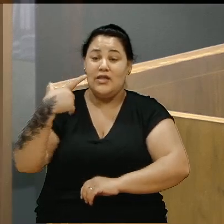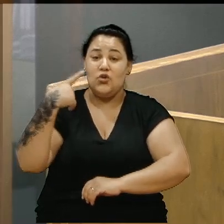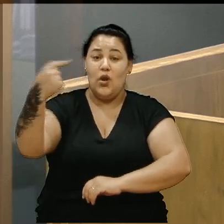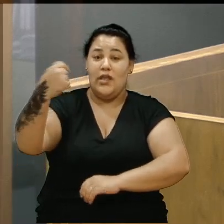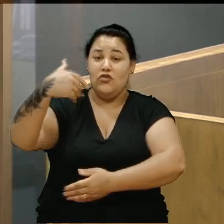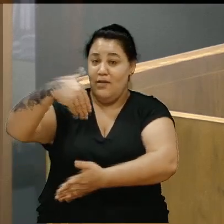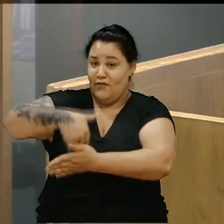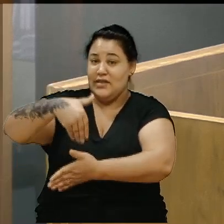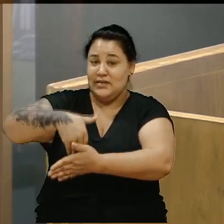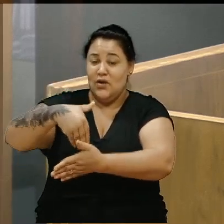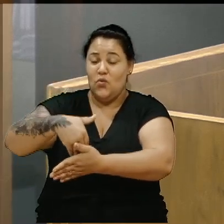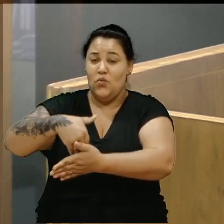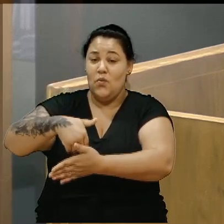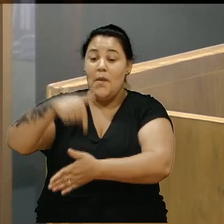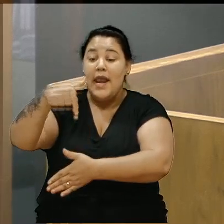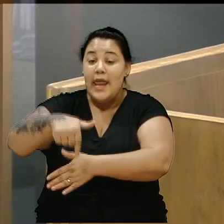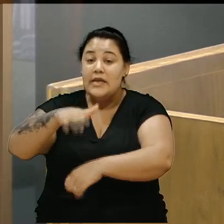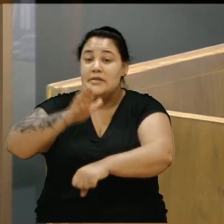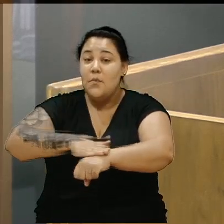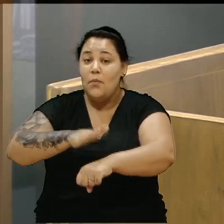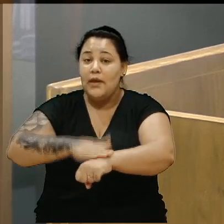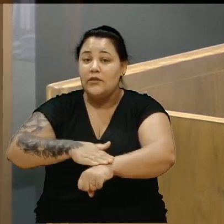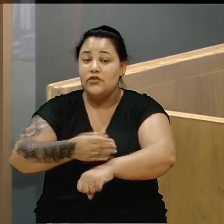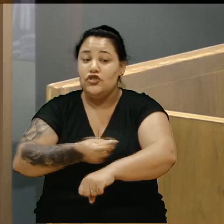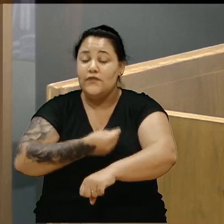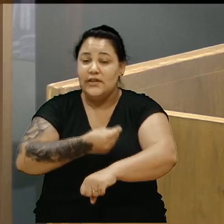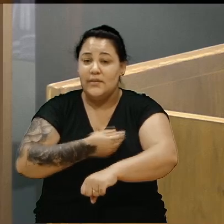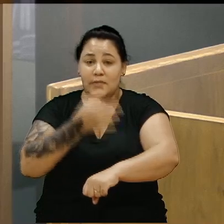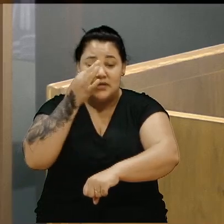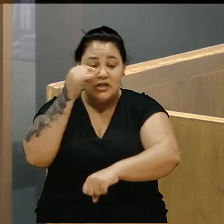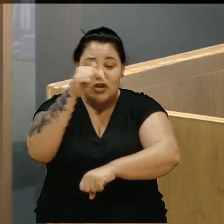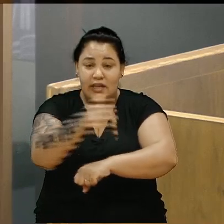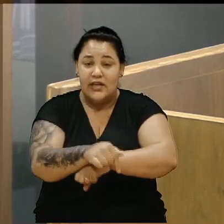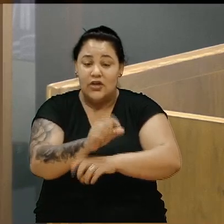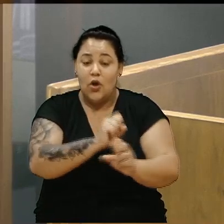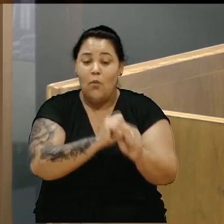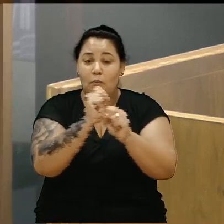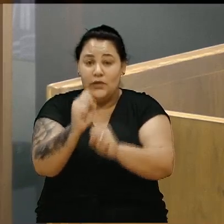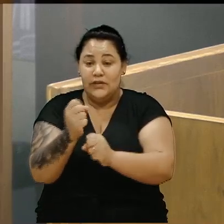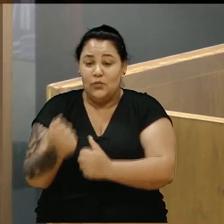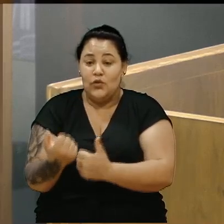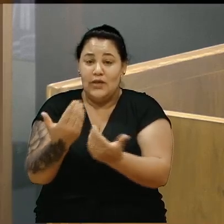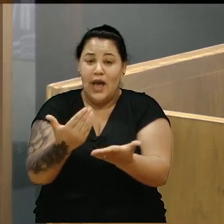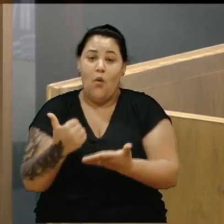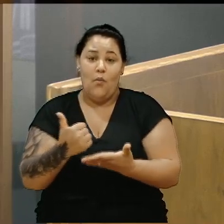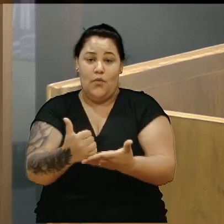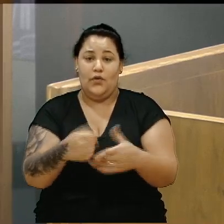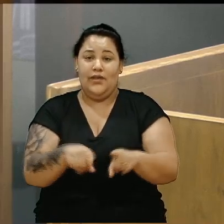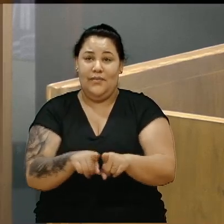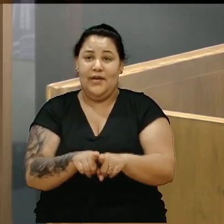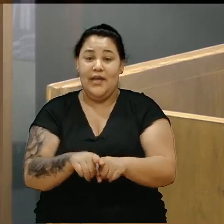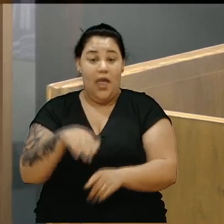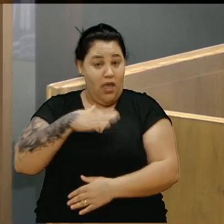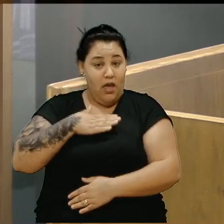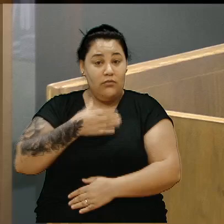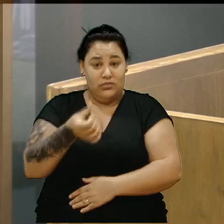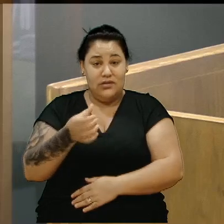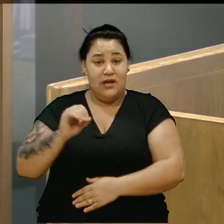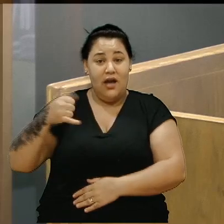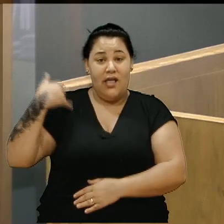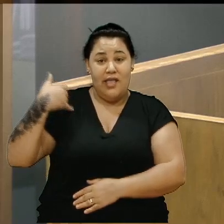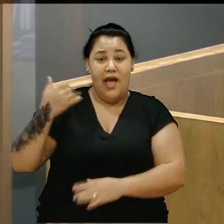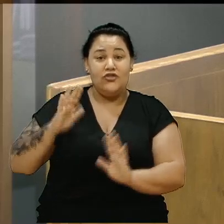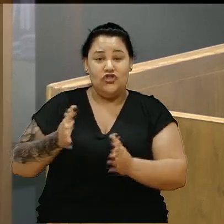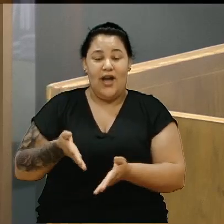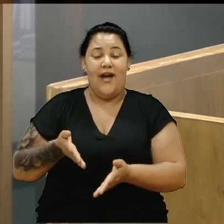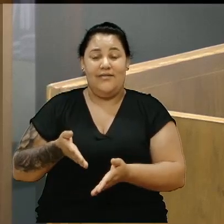urnas para que, neste momento que estamos aqui, possamos dar a nossa contribuição. E eu, nos meus 60 anos,